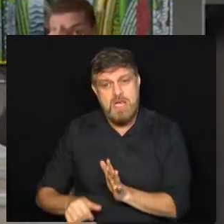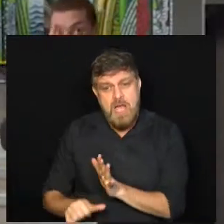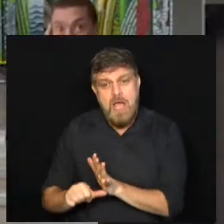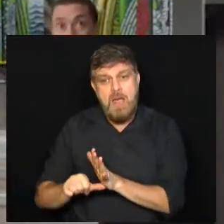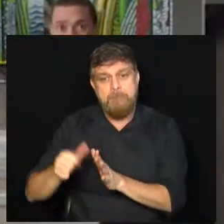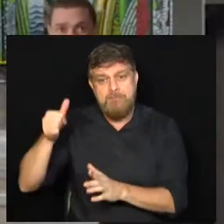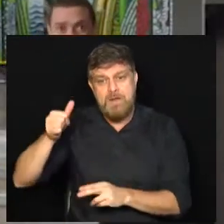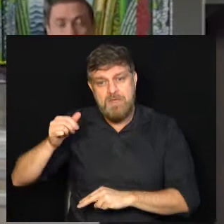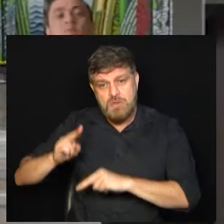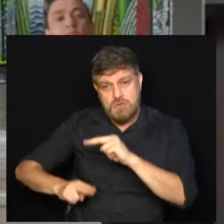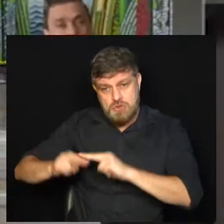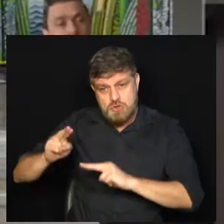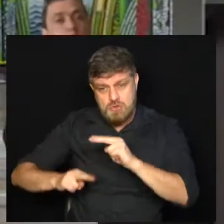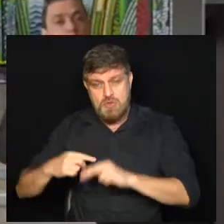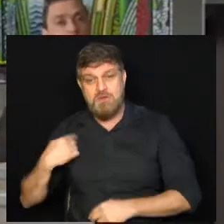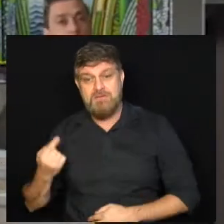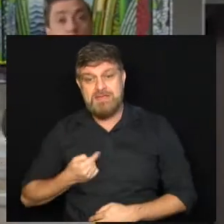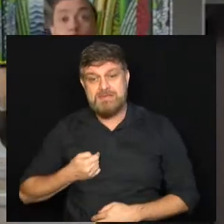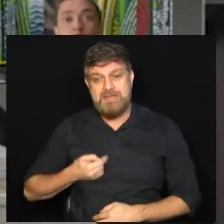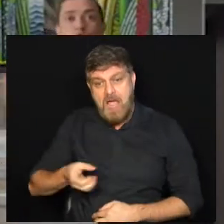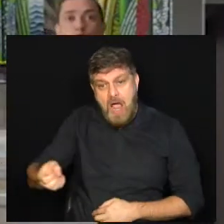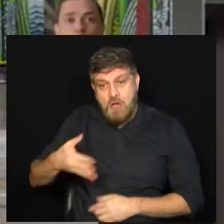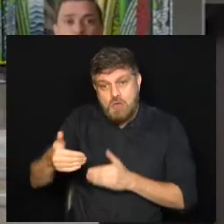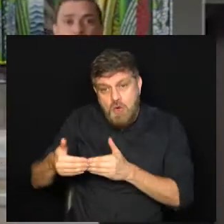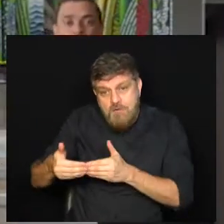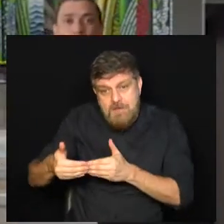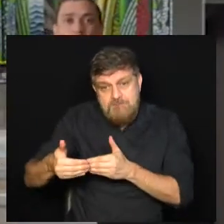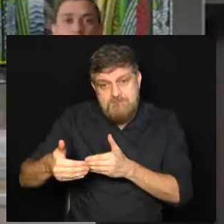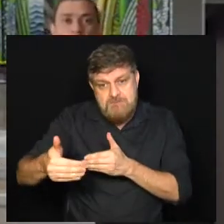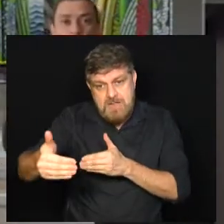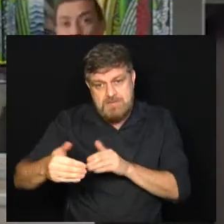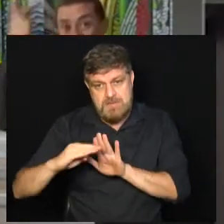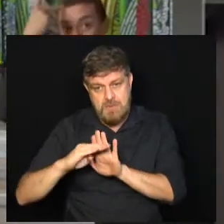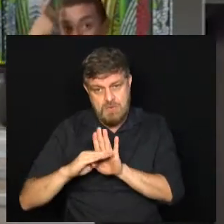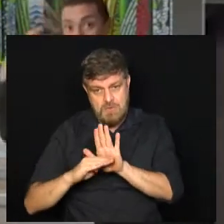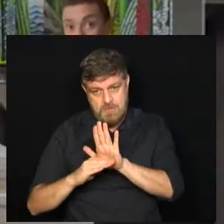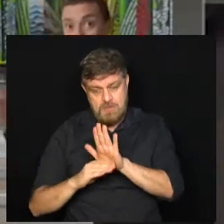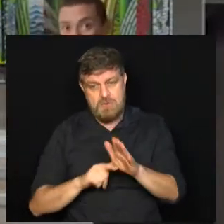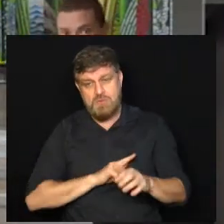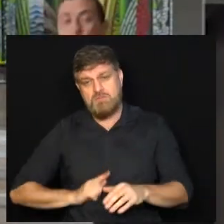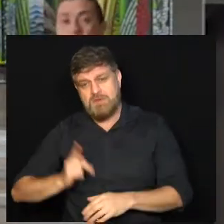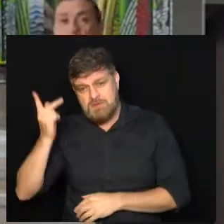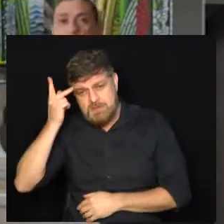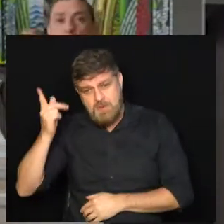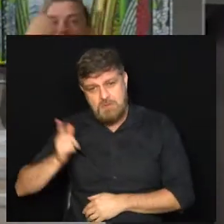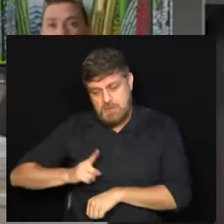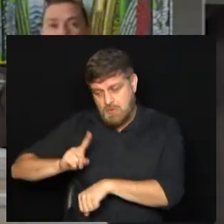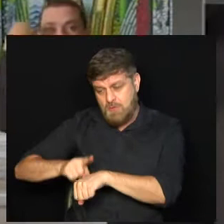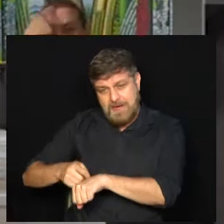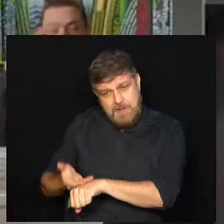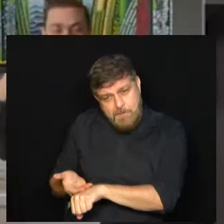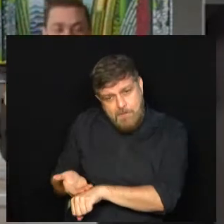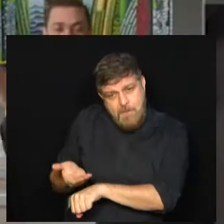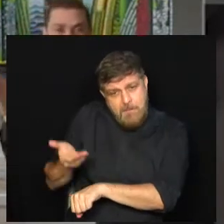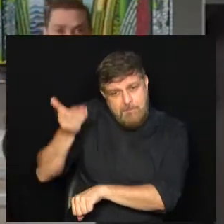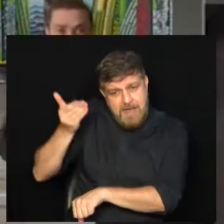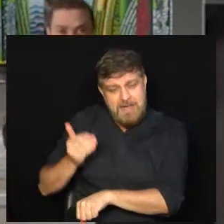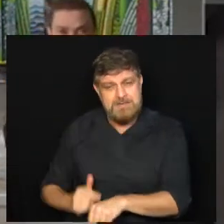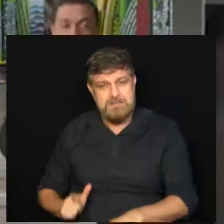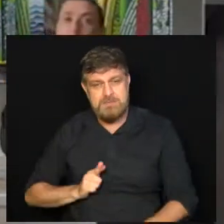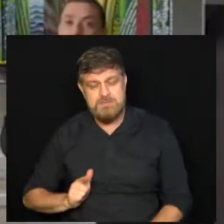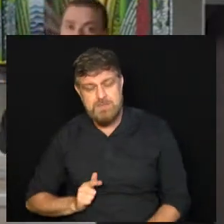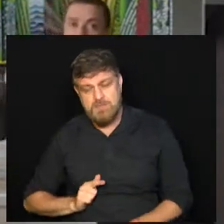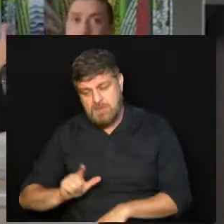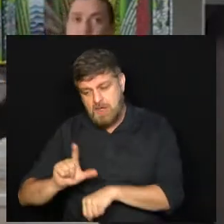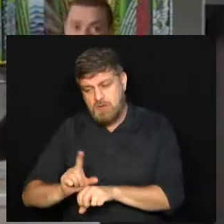junho, entraremos numa nova fase do Plano São Paulo, com a ampliação do horário de funcionamento das